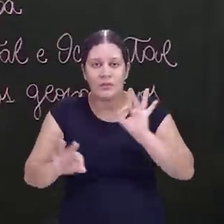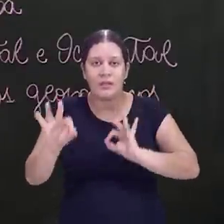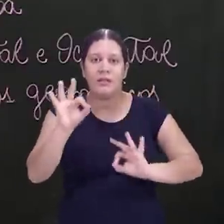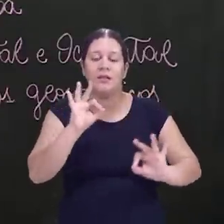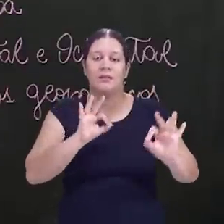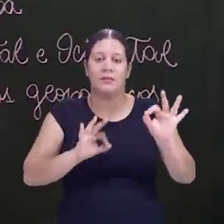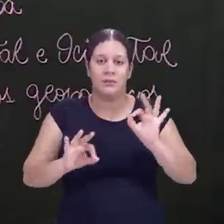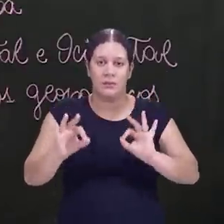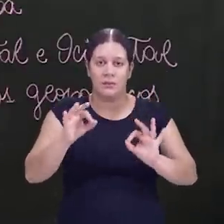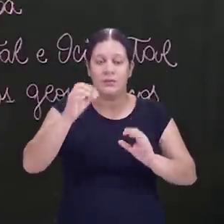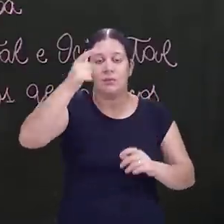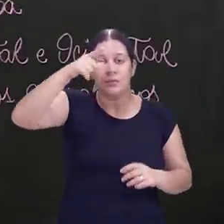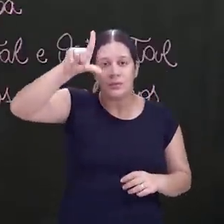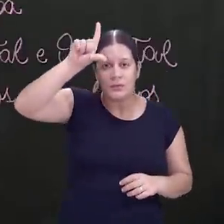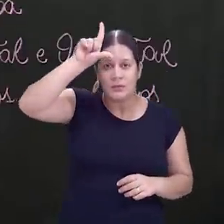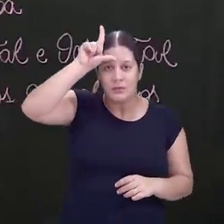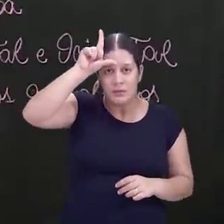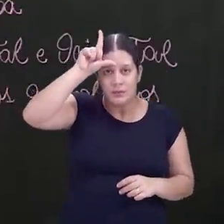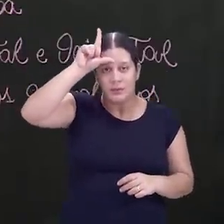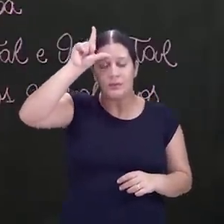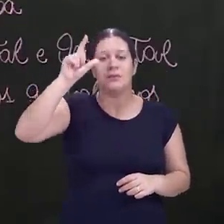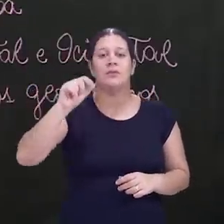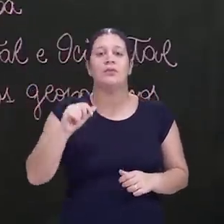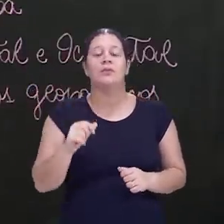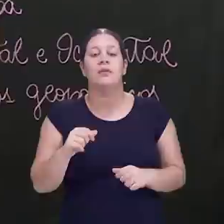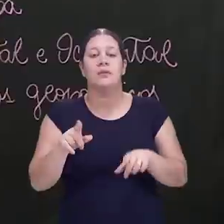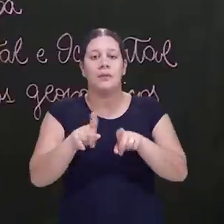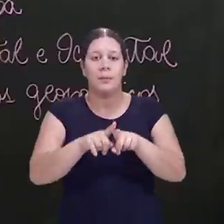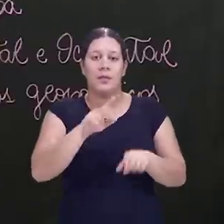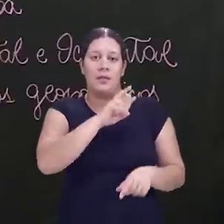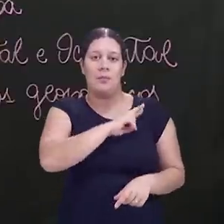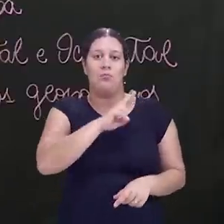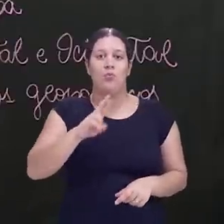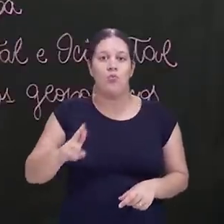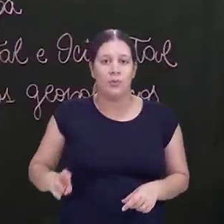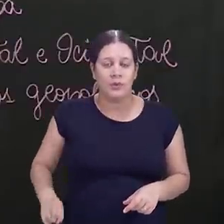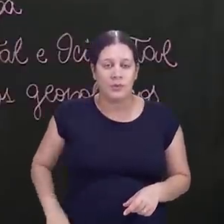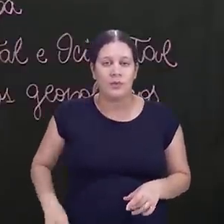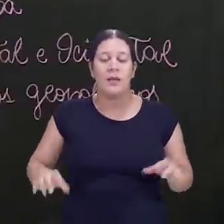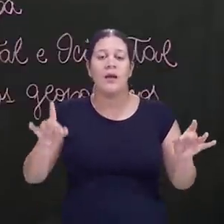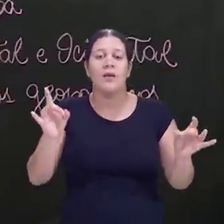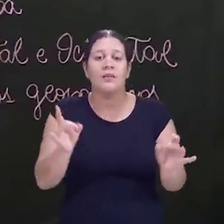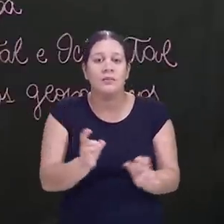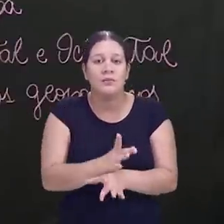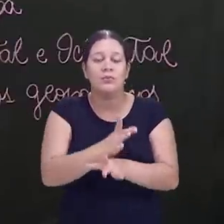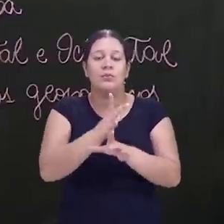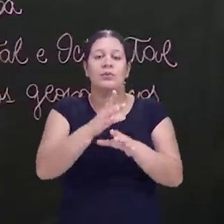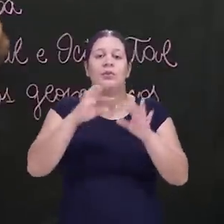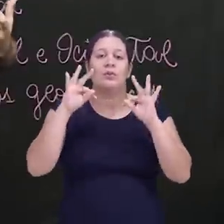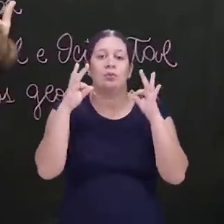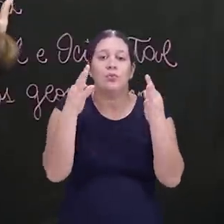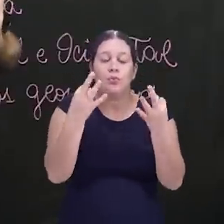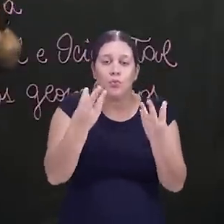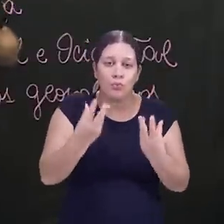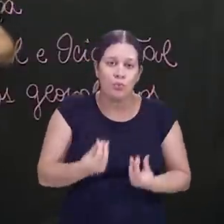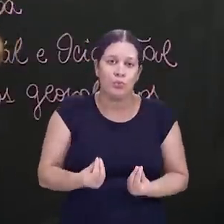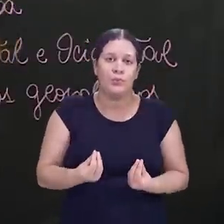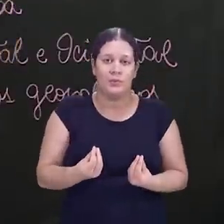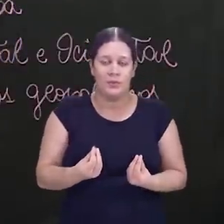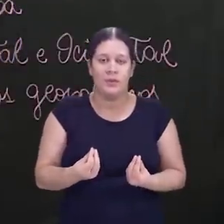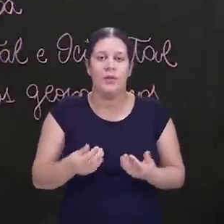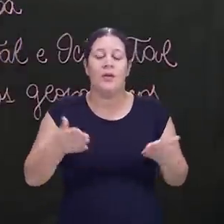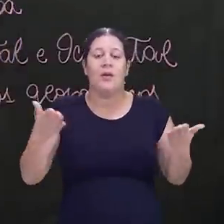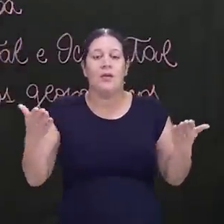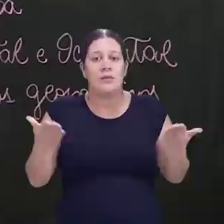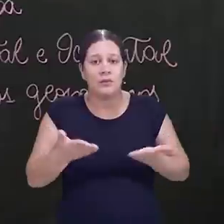socialista, liderados pela União das Repúblicas Socialistas Soviéticas, que acabava então dominando todo esse bloco.